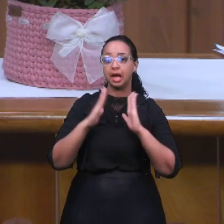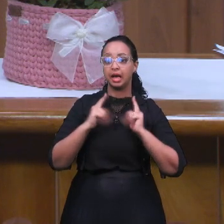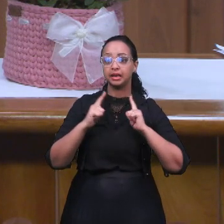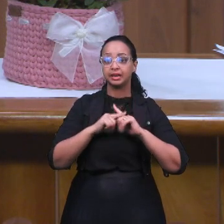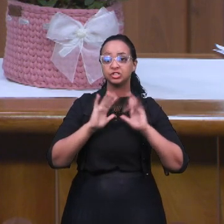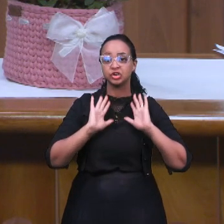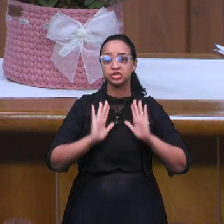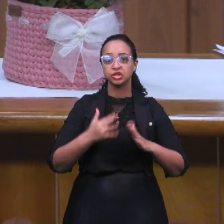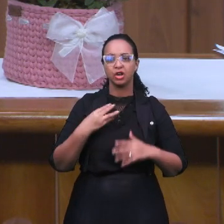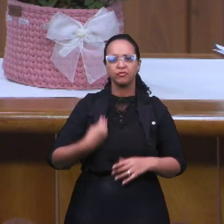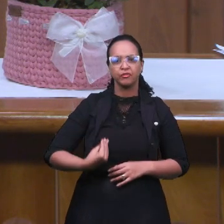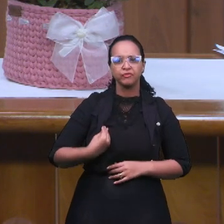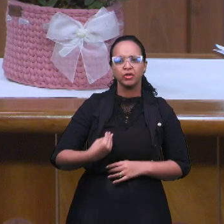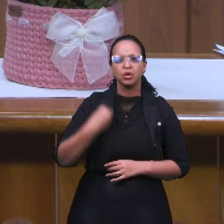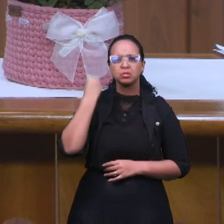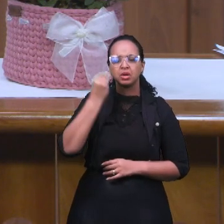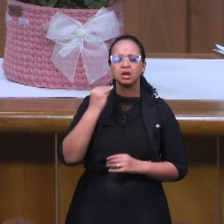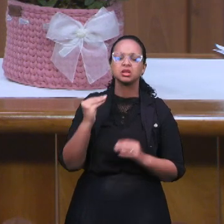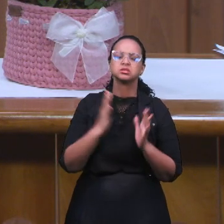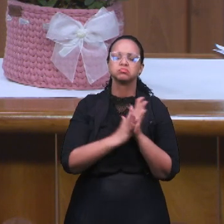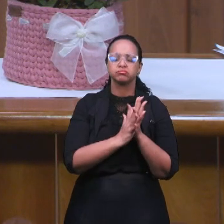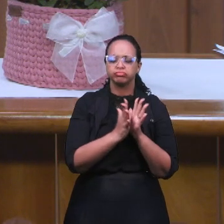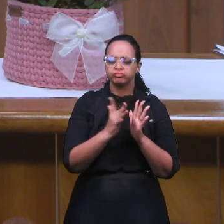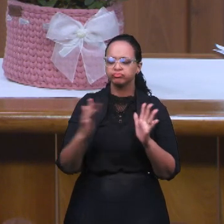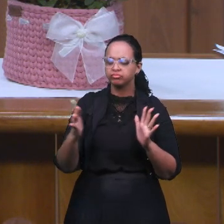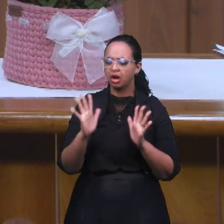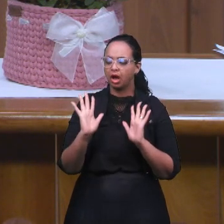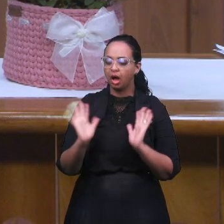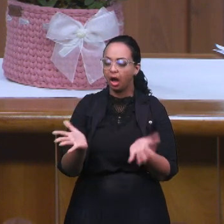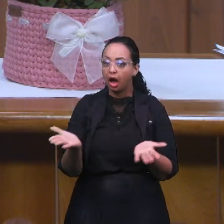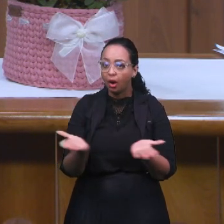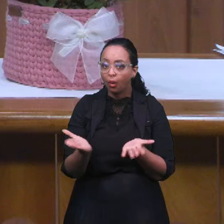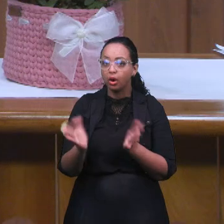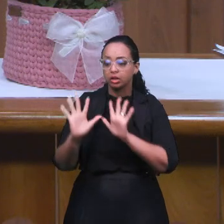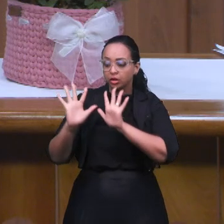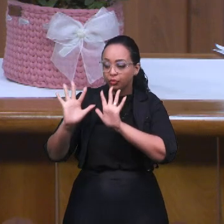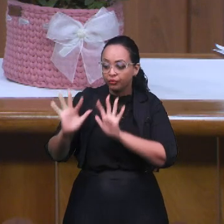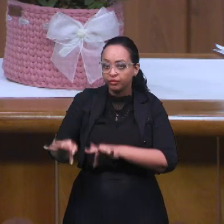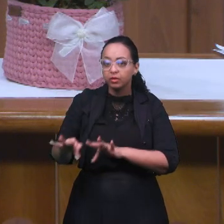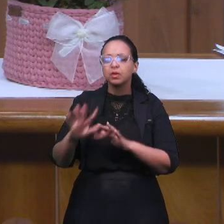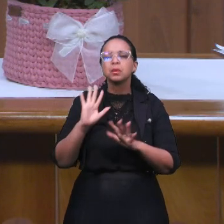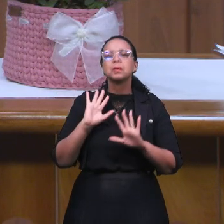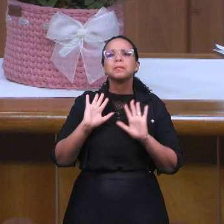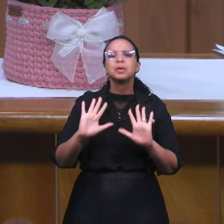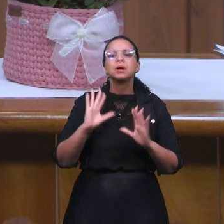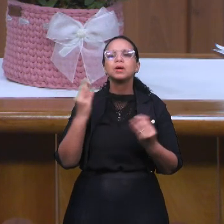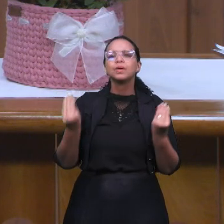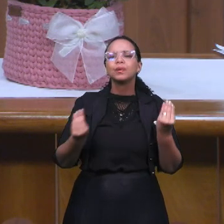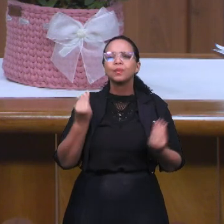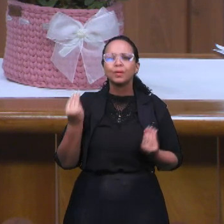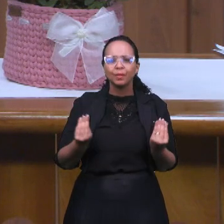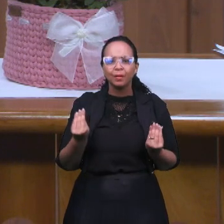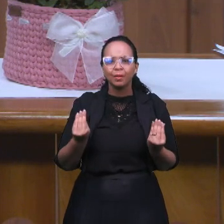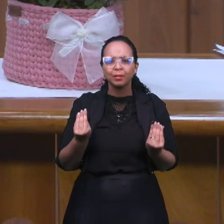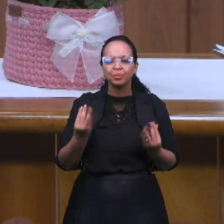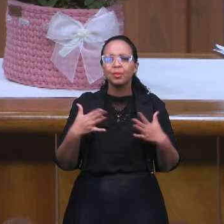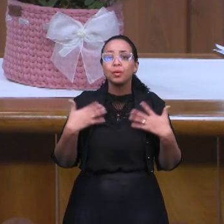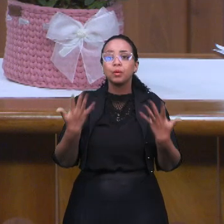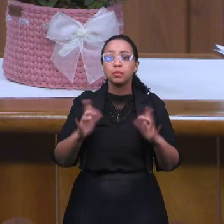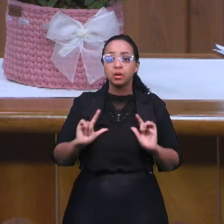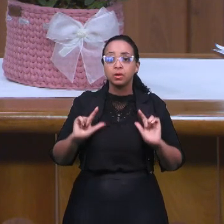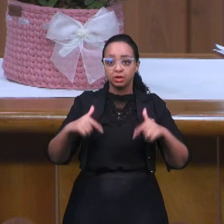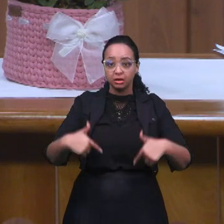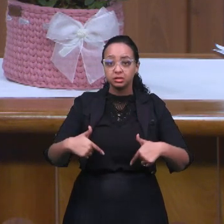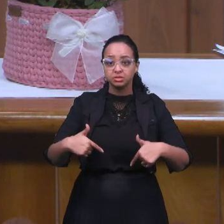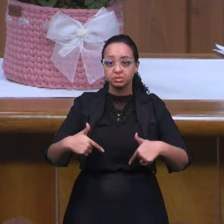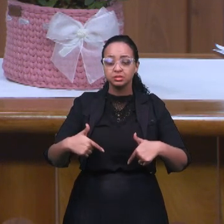aquilo, agora ela está no seu final. Então nós vamos ver como que tipo de ação agora nós